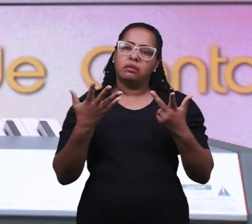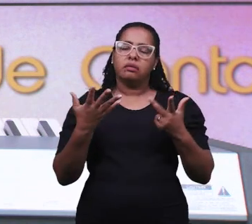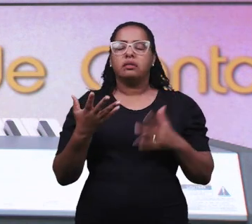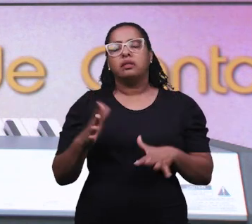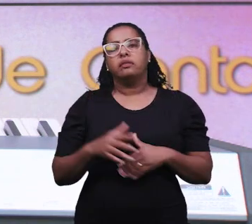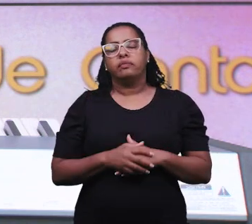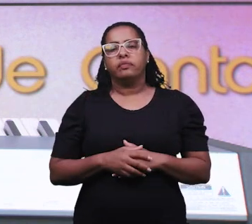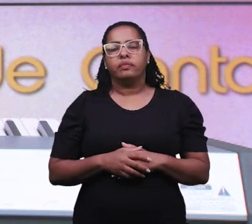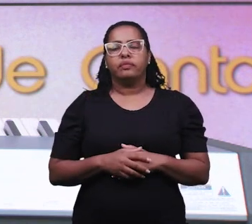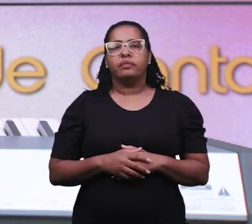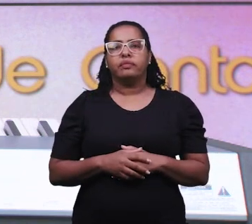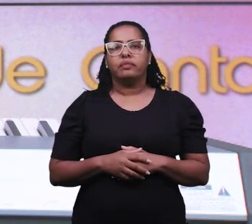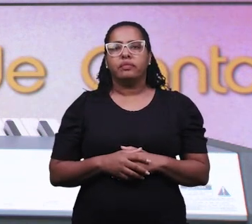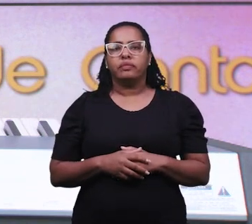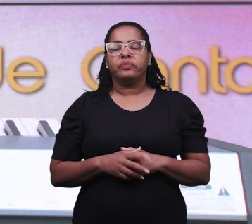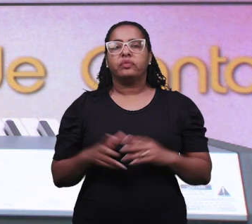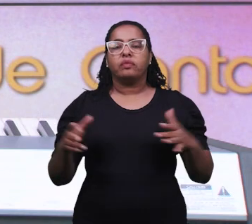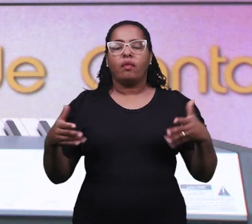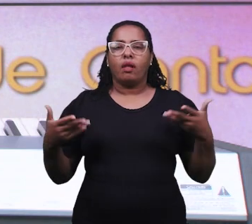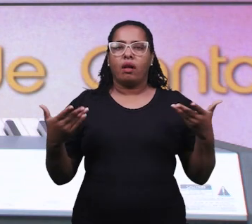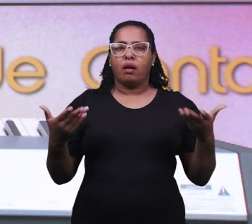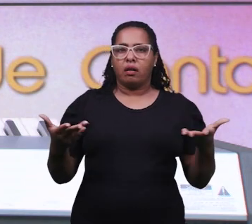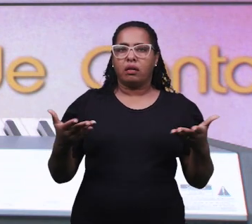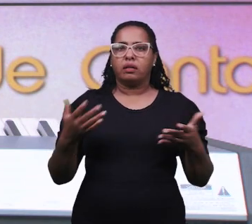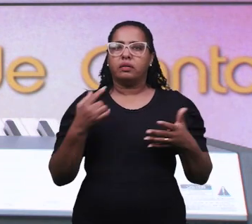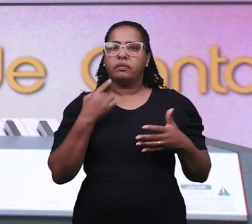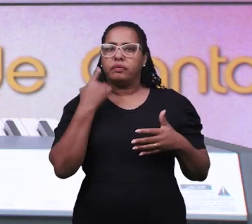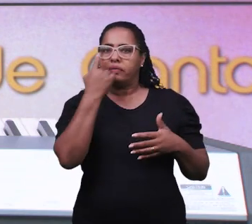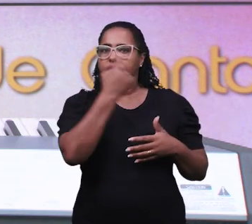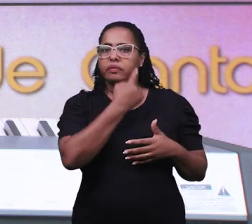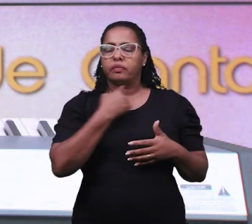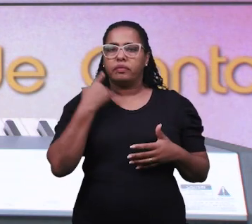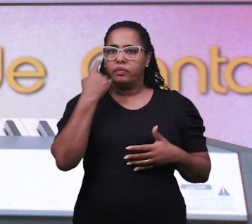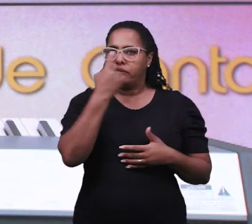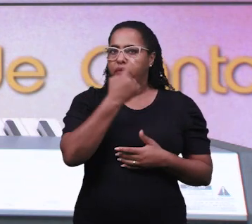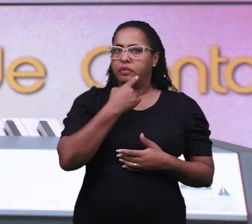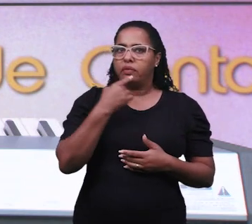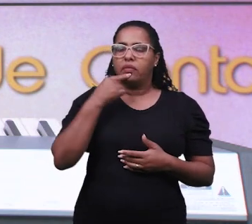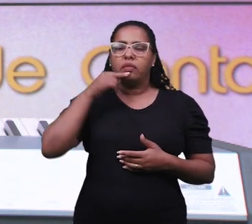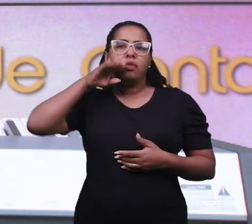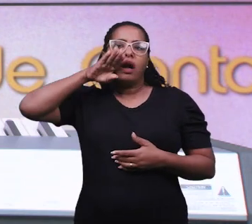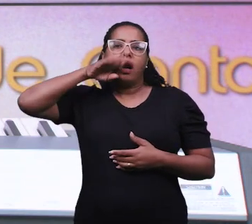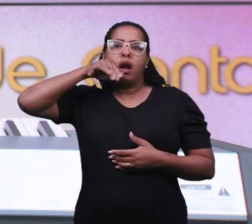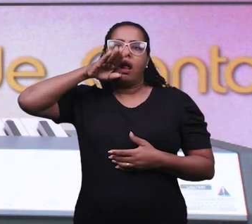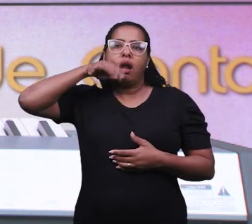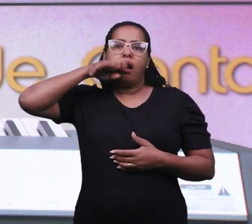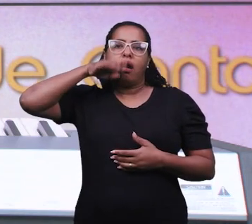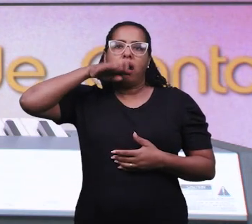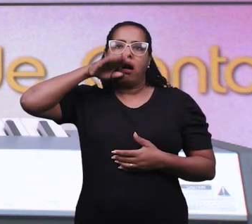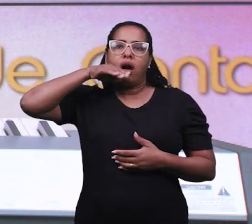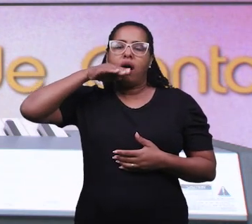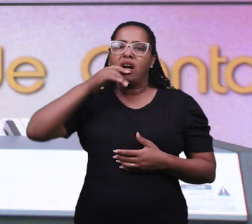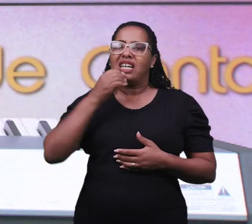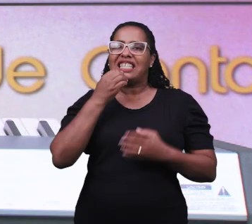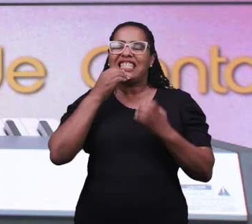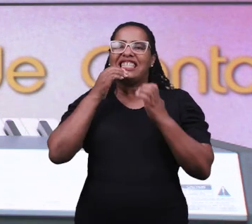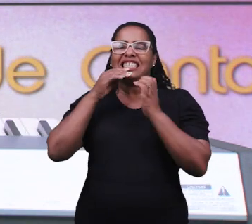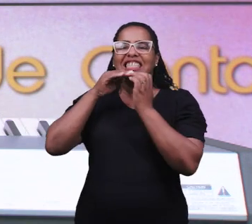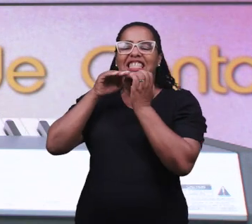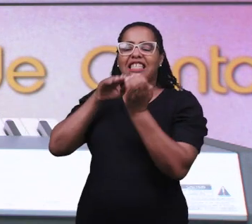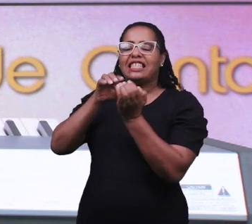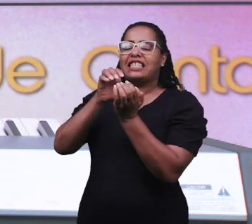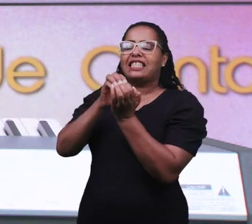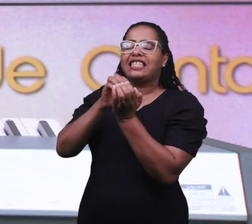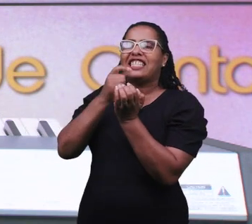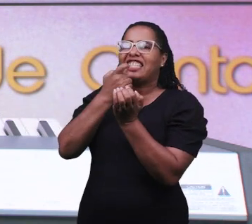está equilibrada. Nós vamos movimentar a estrutura da língua entre os dentes.